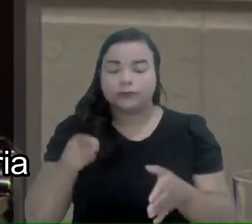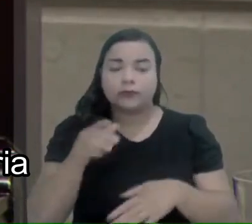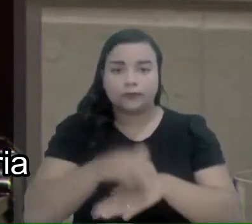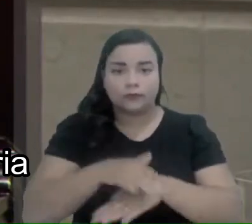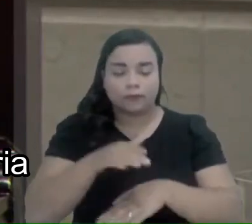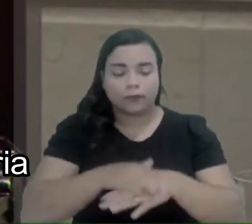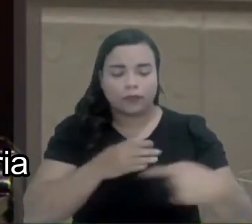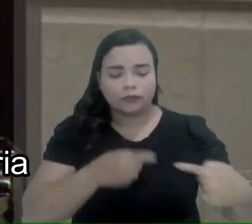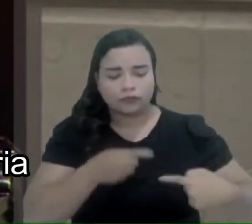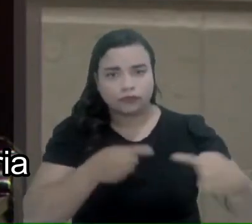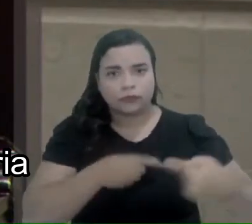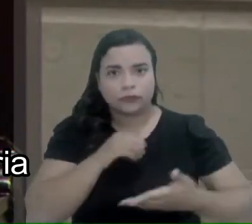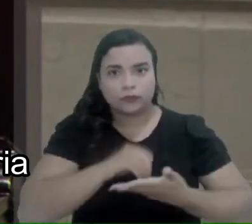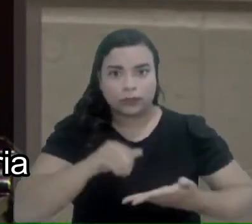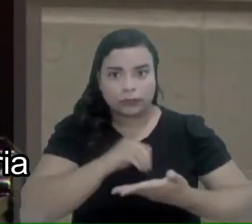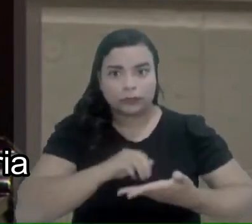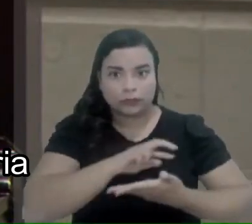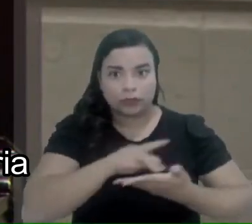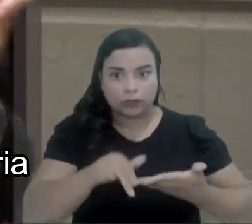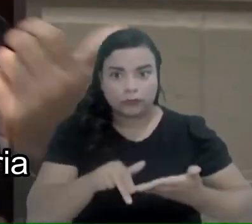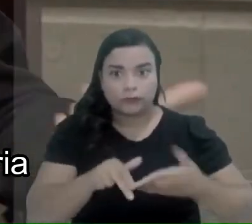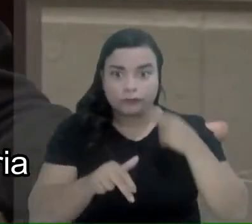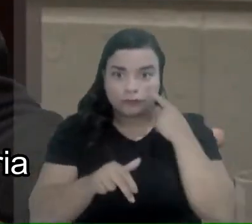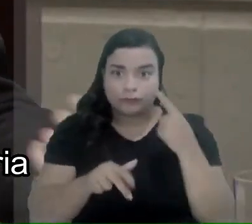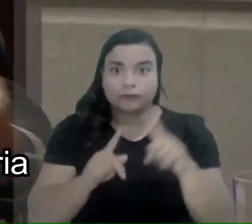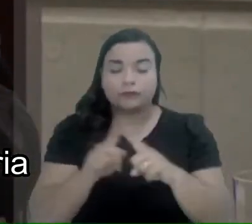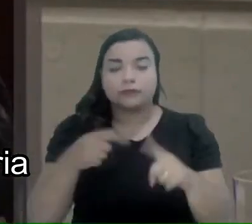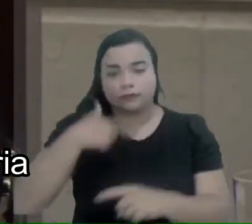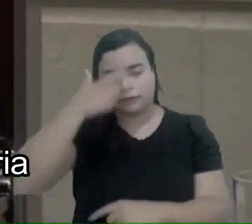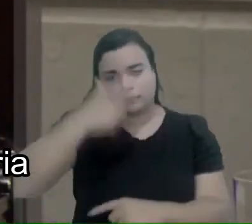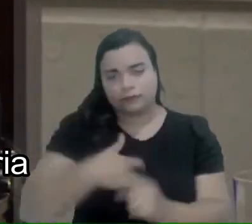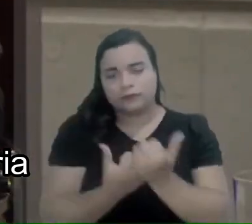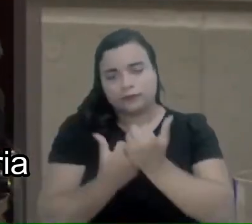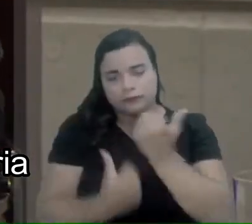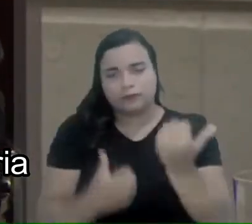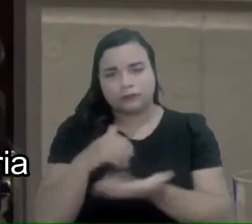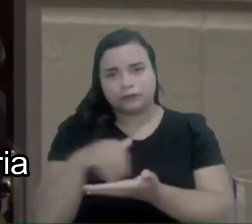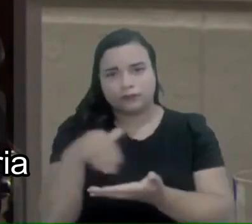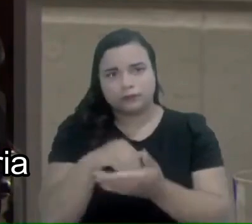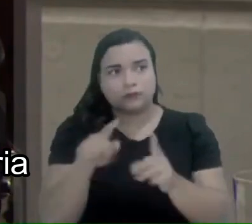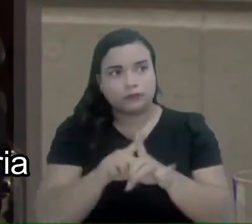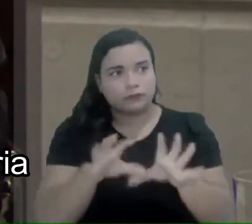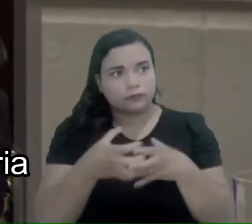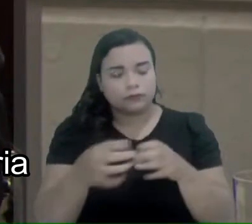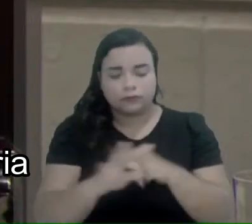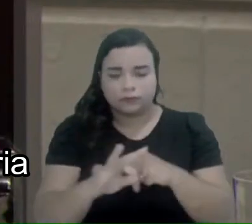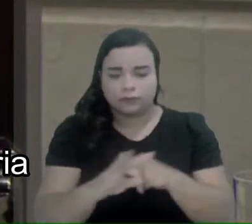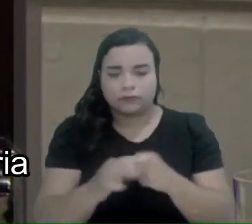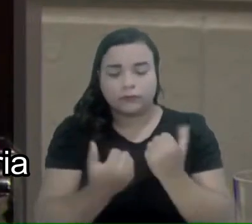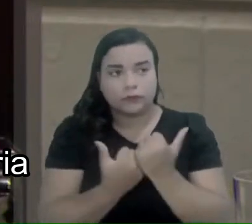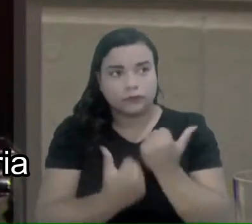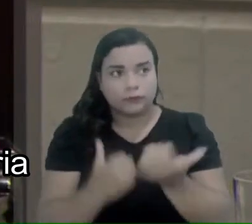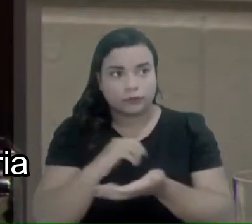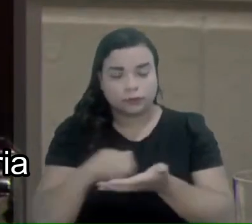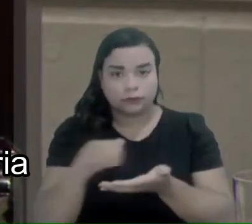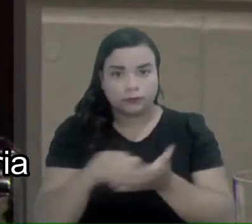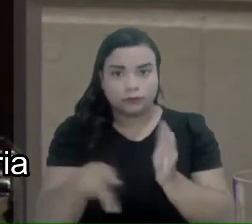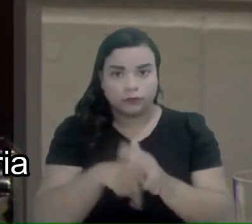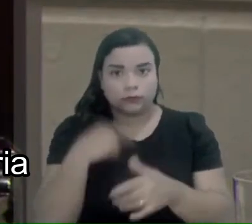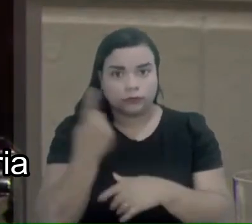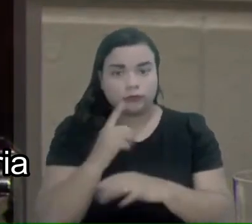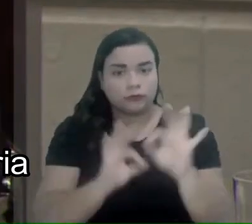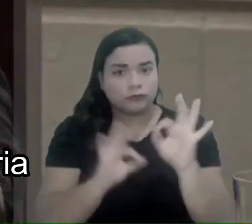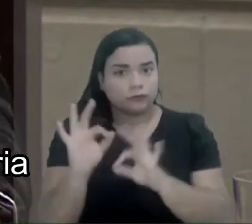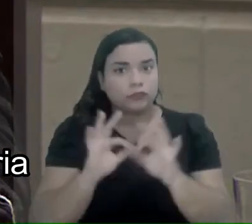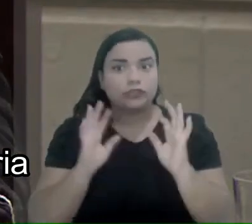os secretários, mas eu, como subsecretário e meu corpo técnico da subsecretaria, já estamos desenhando o